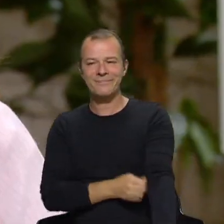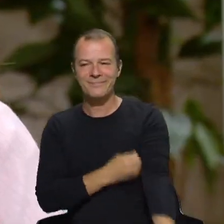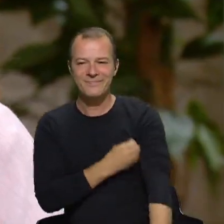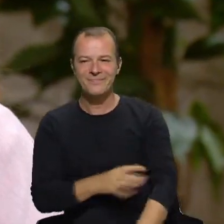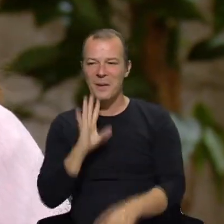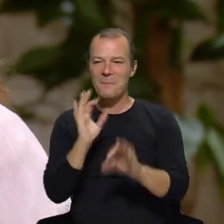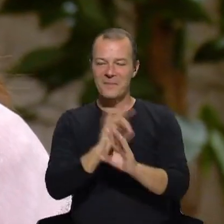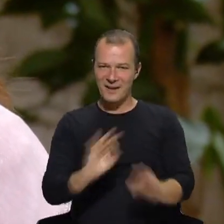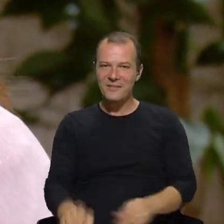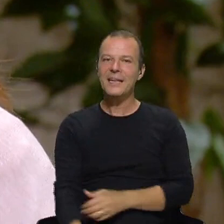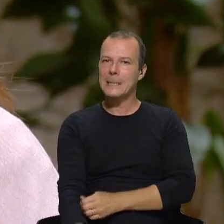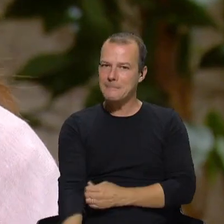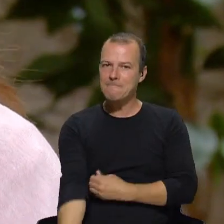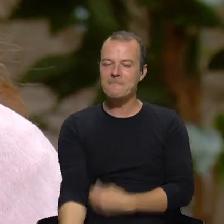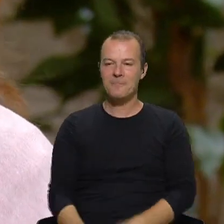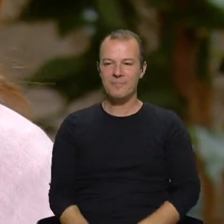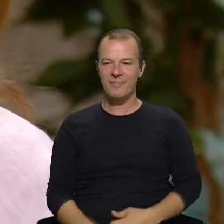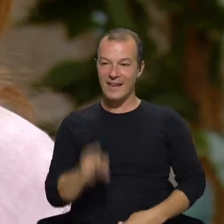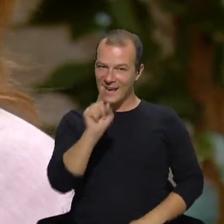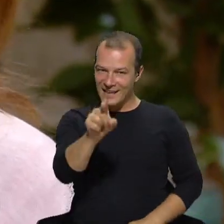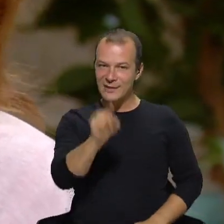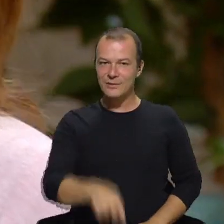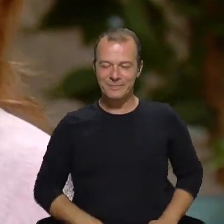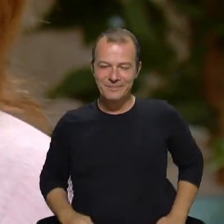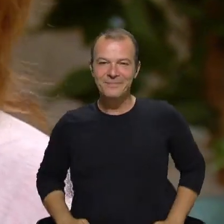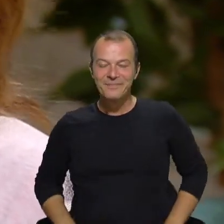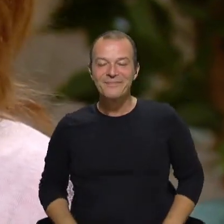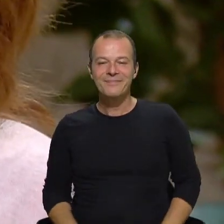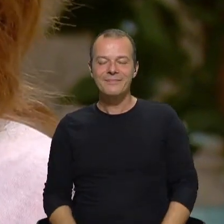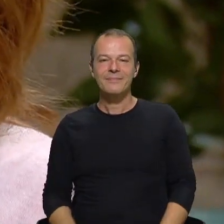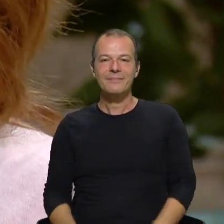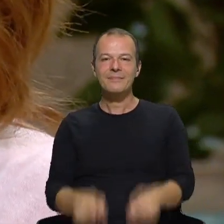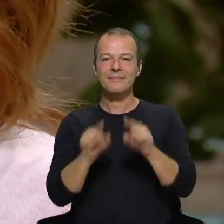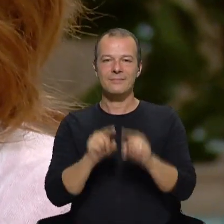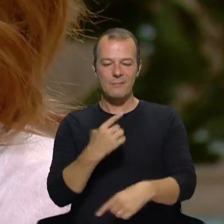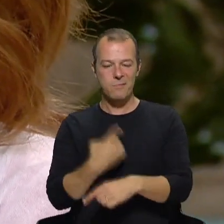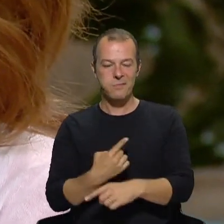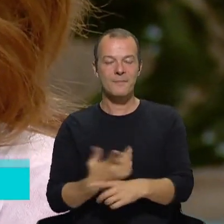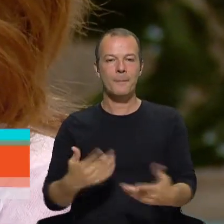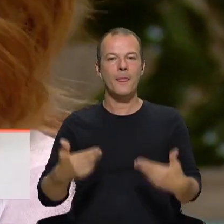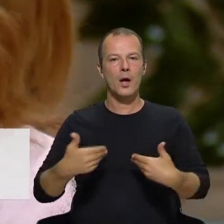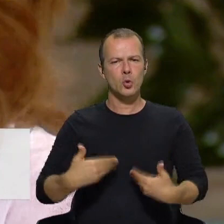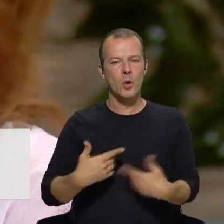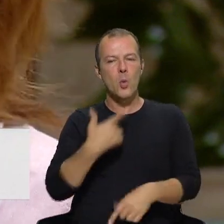Que maravilha! É mesmo isto. É mesmo isto, é não mesmo é? Isto. É mesmo. Tu, apesar de seres muito